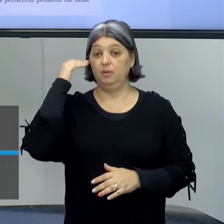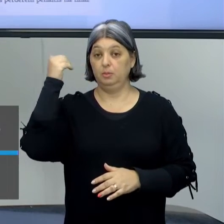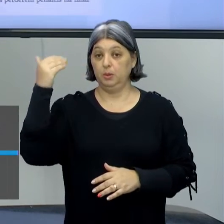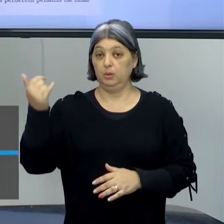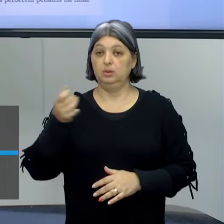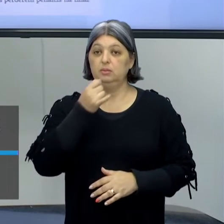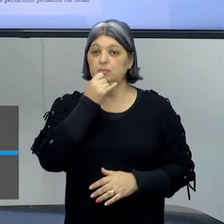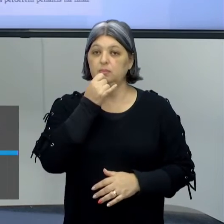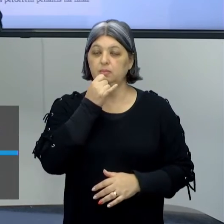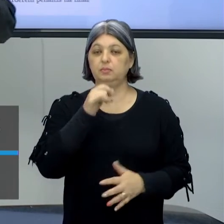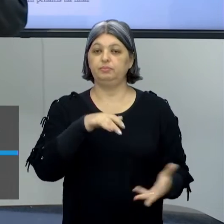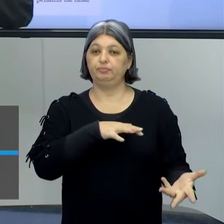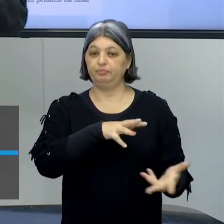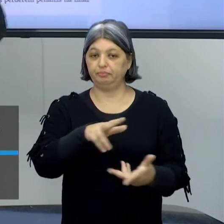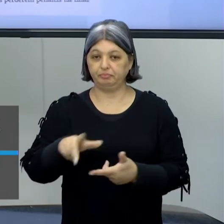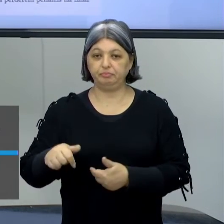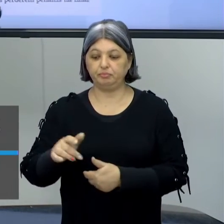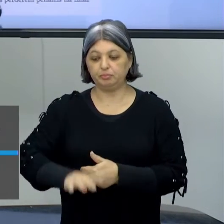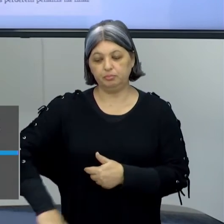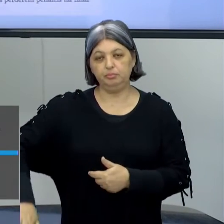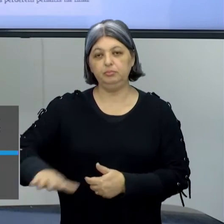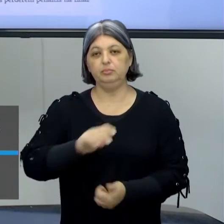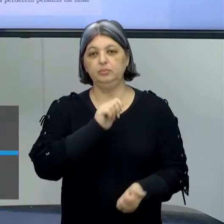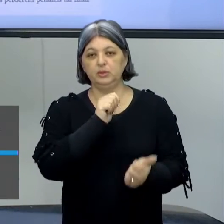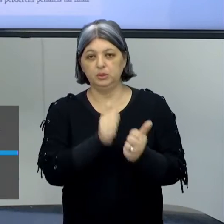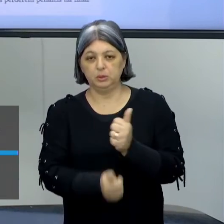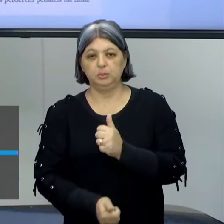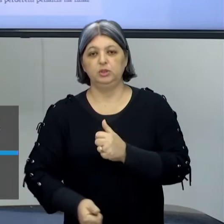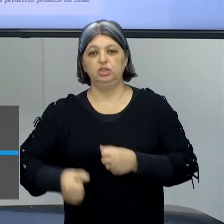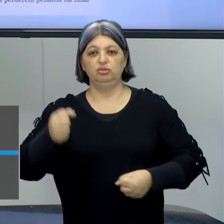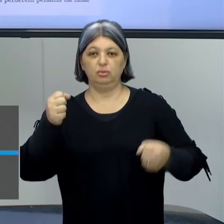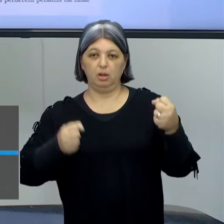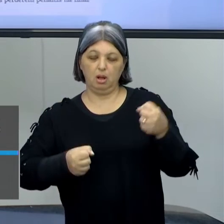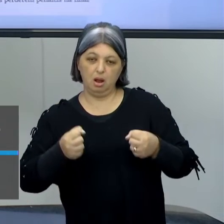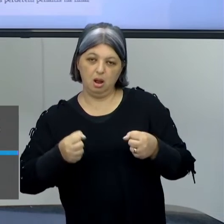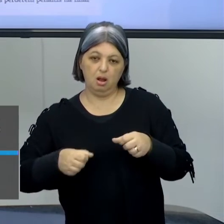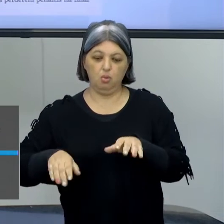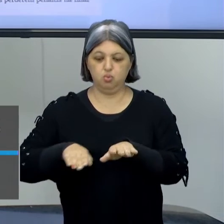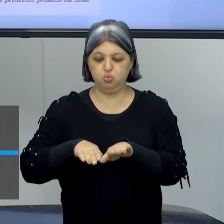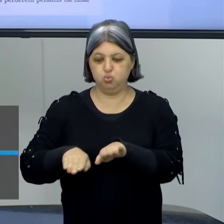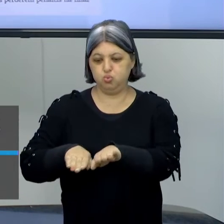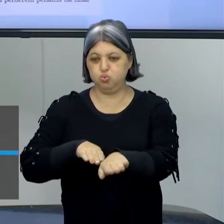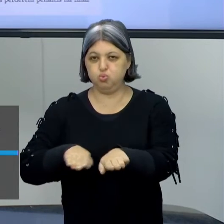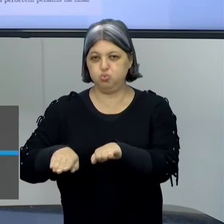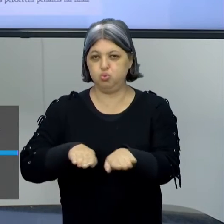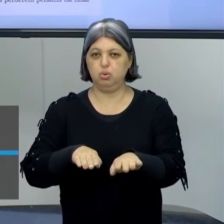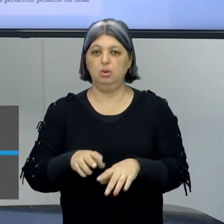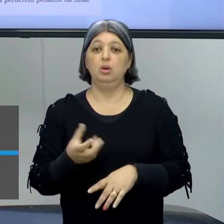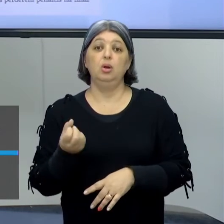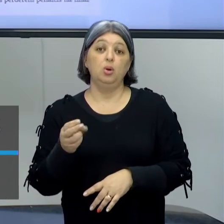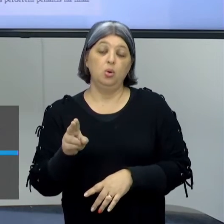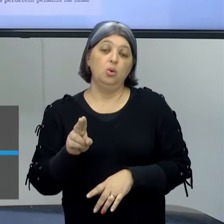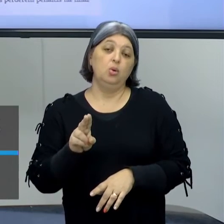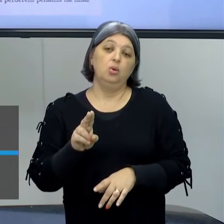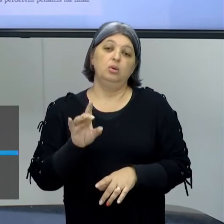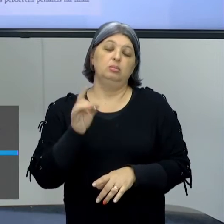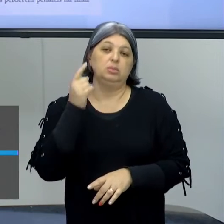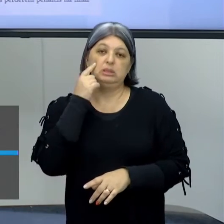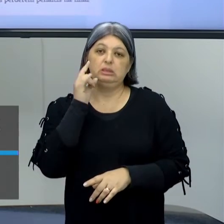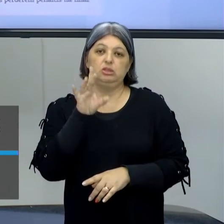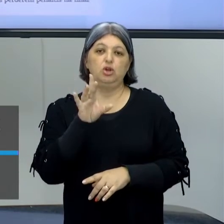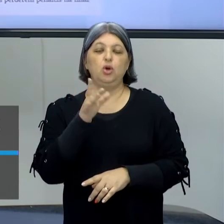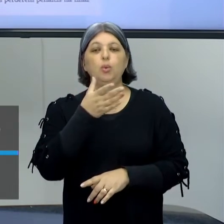por exemplo, do mundo automobilístico, como citado aqui, e não do menino na escola tão